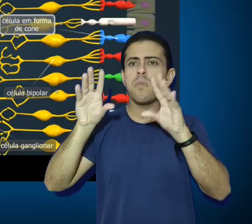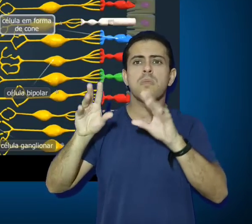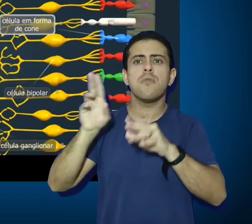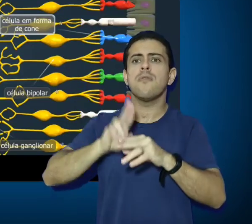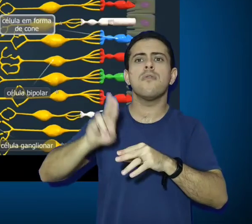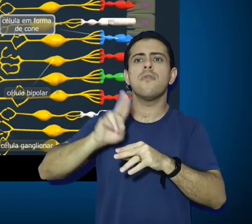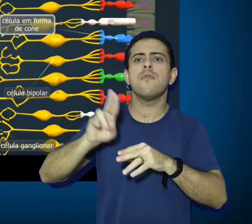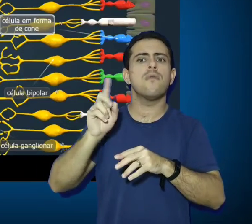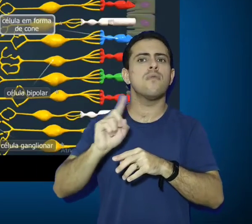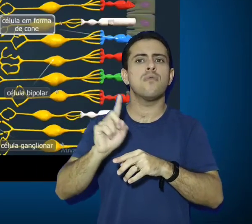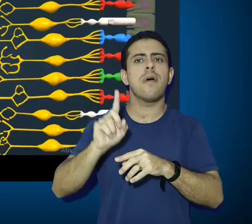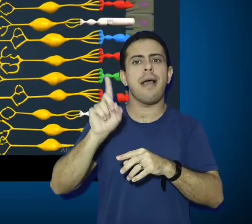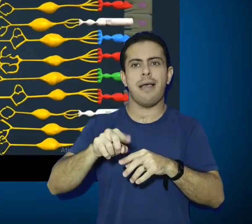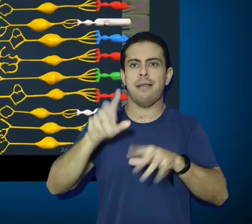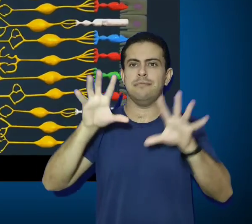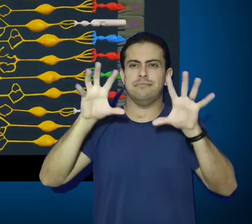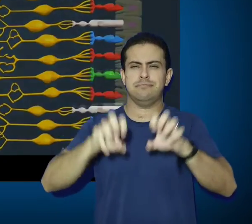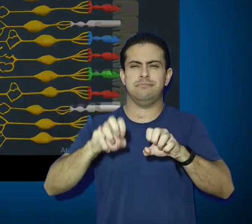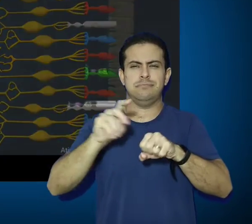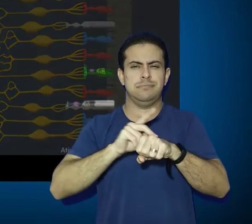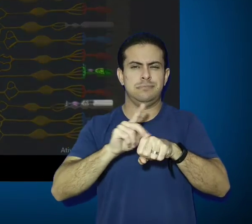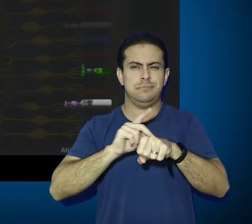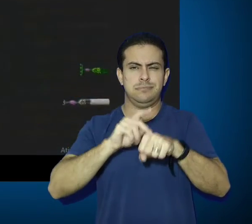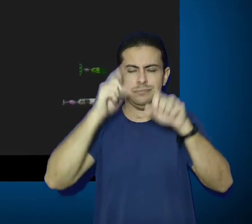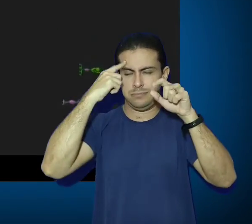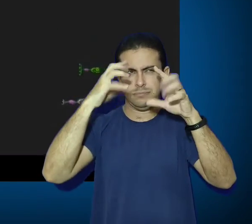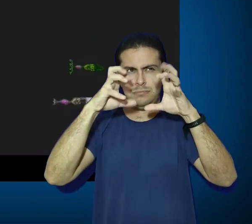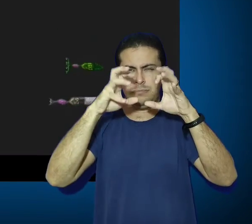Vamos ver agora as células receptoras.